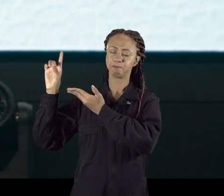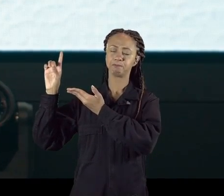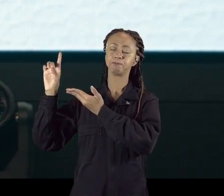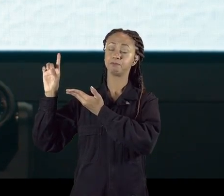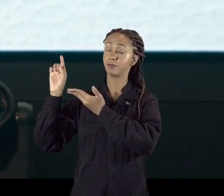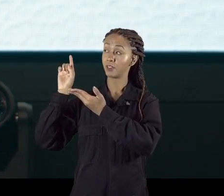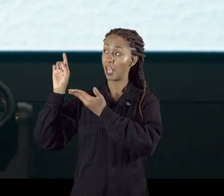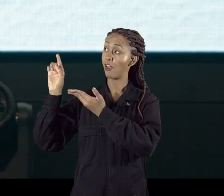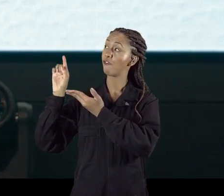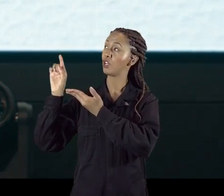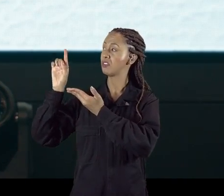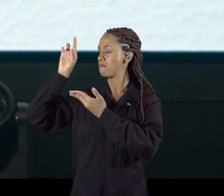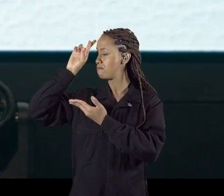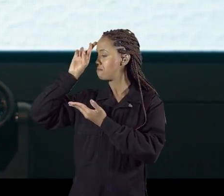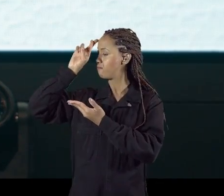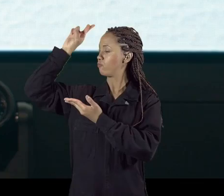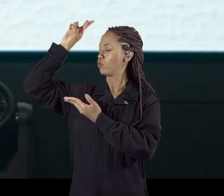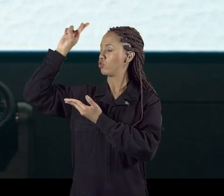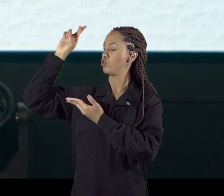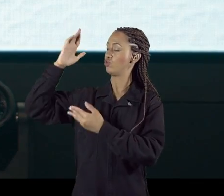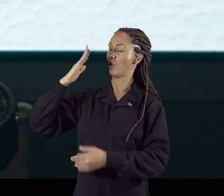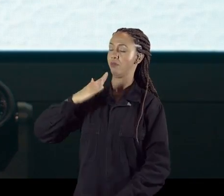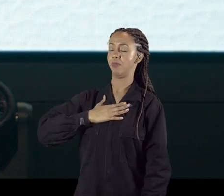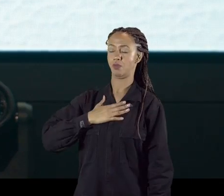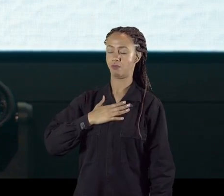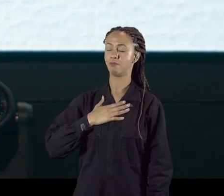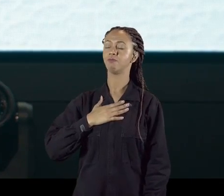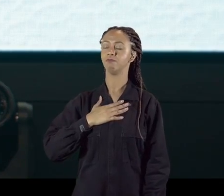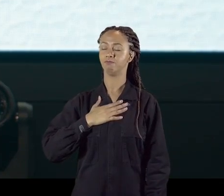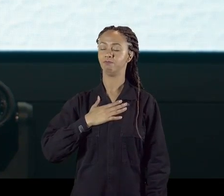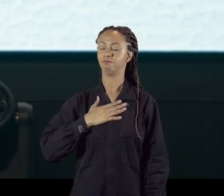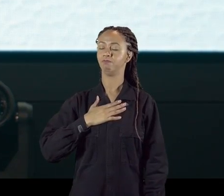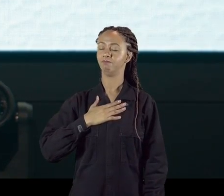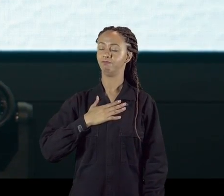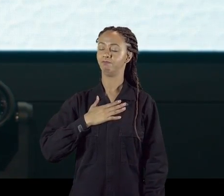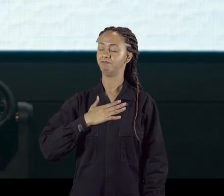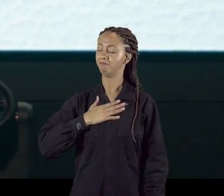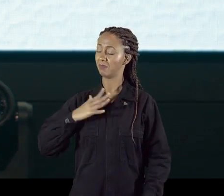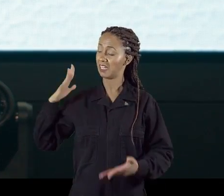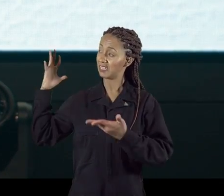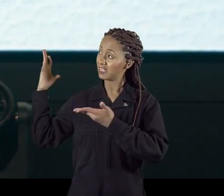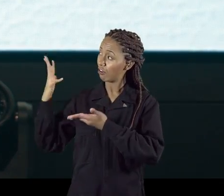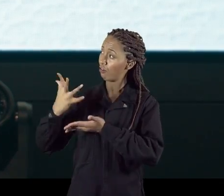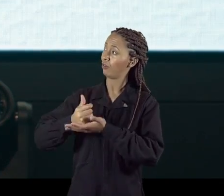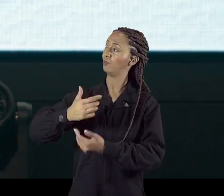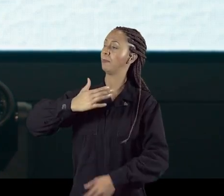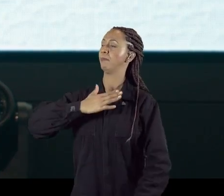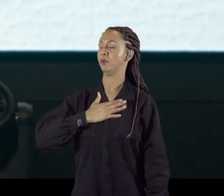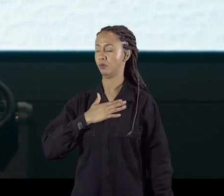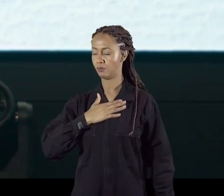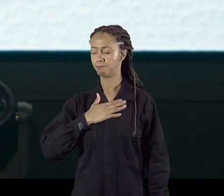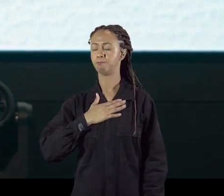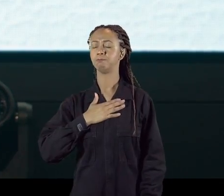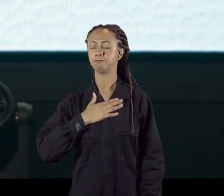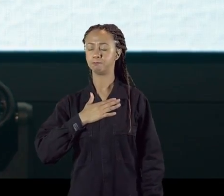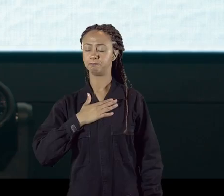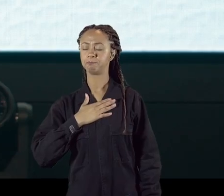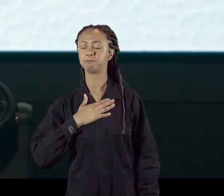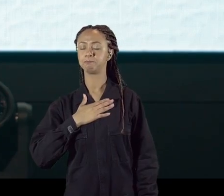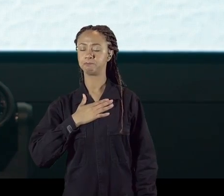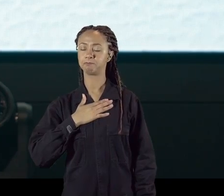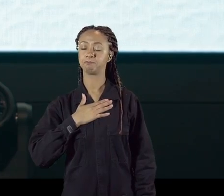e para que o Senhor seja o meu Senhor eu e o meu salvador e